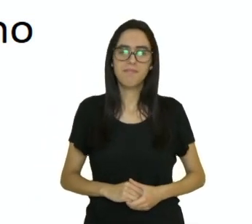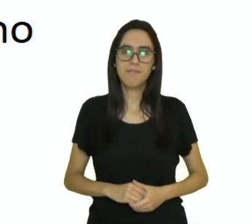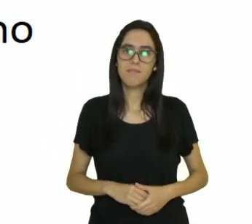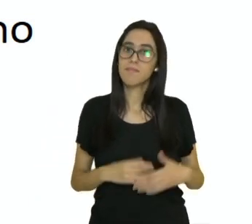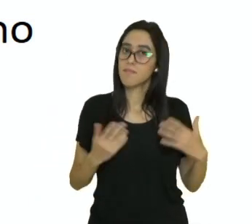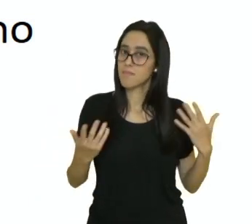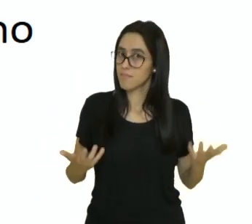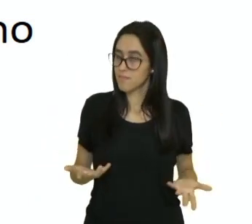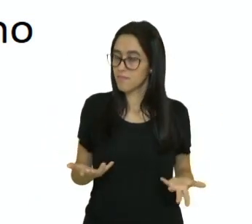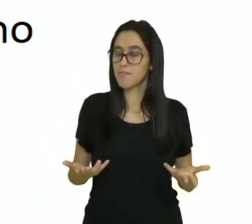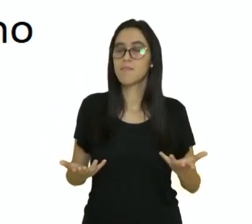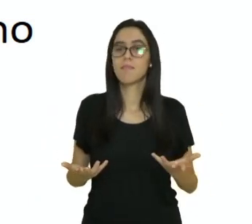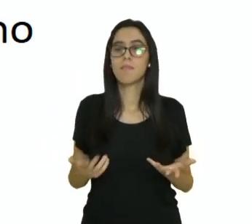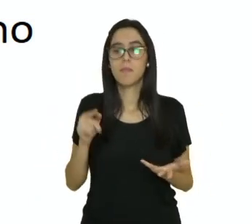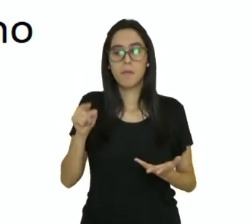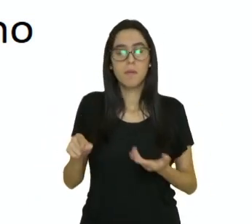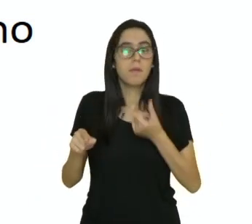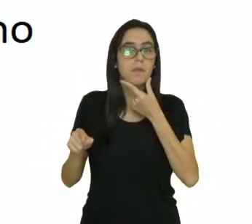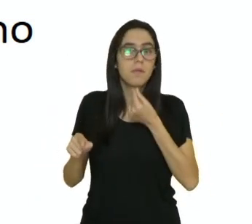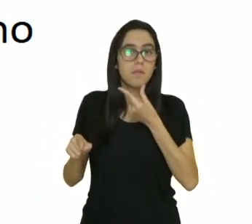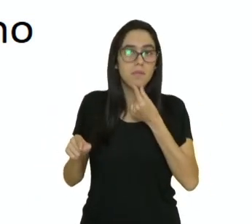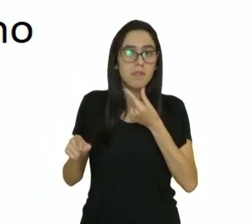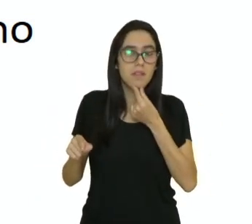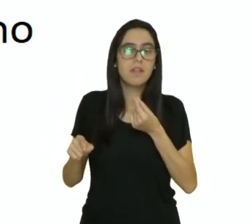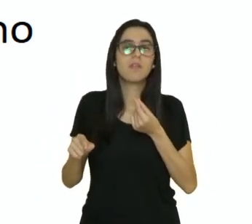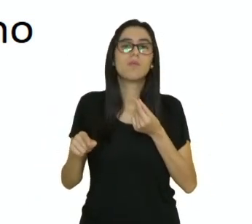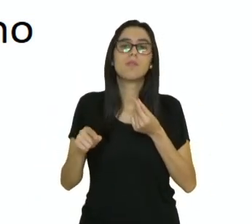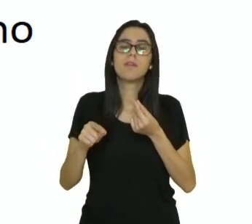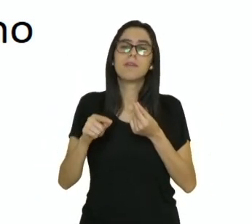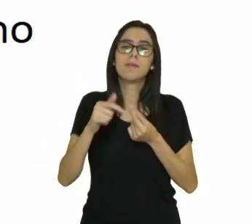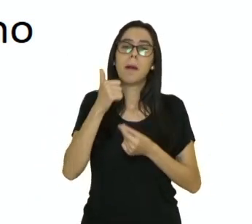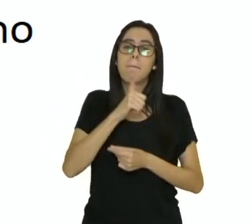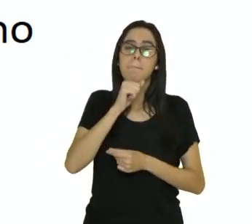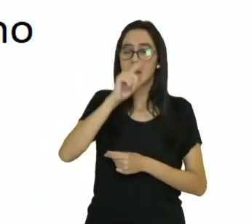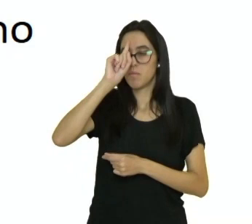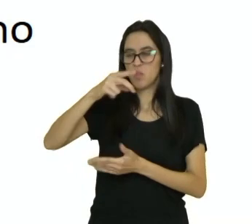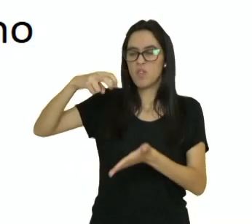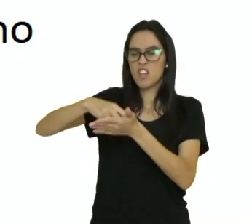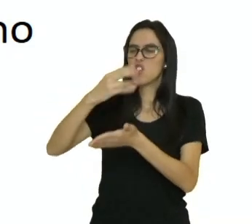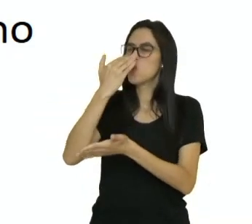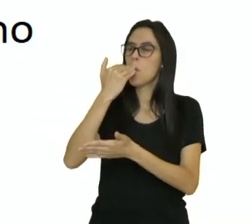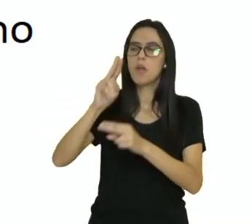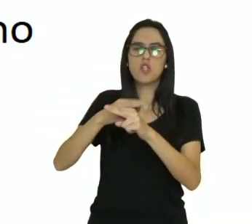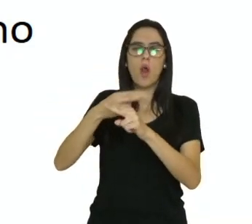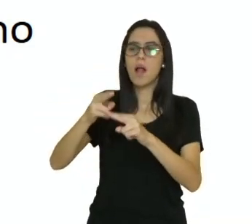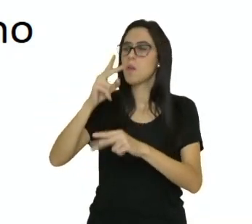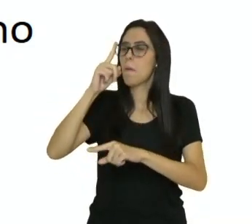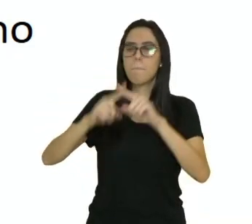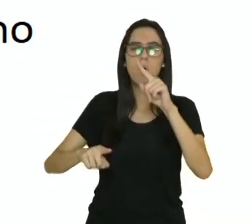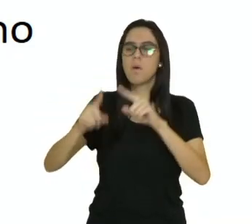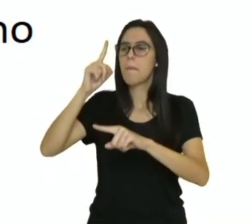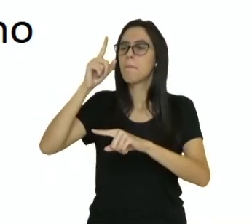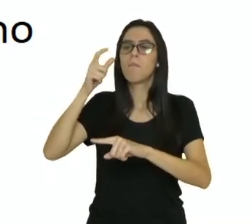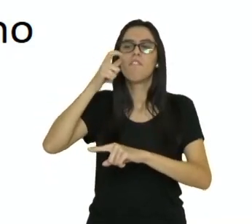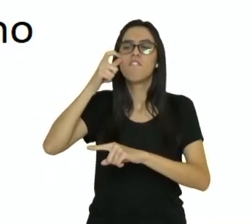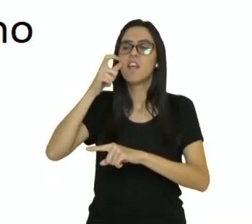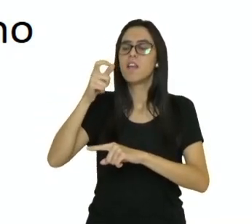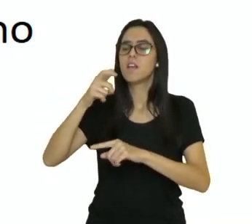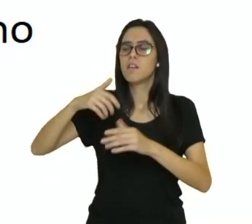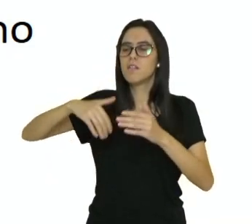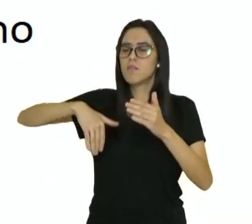Desta vez, Paulo não só ficou sem sobremesa, como foi proibido de jogar futebol durante 15